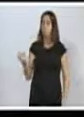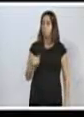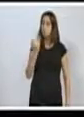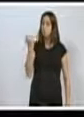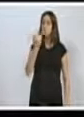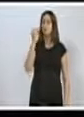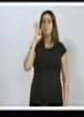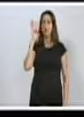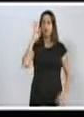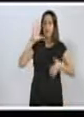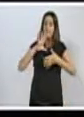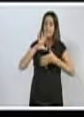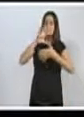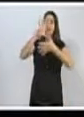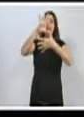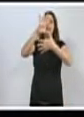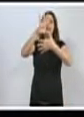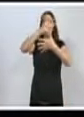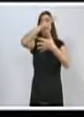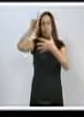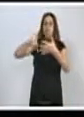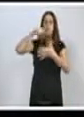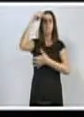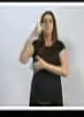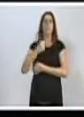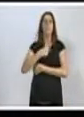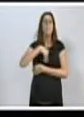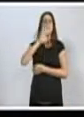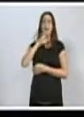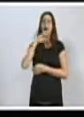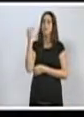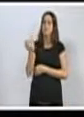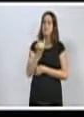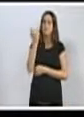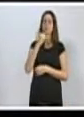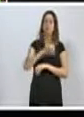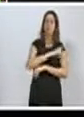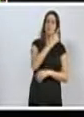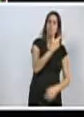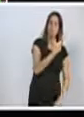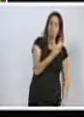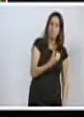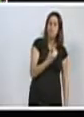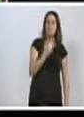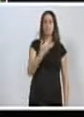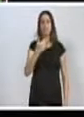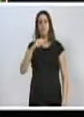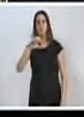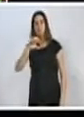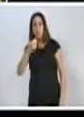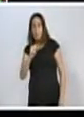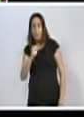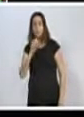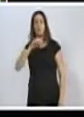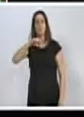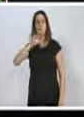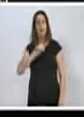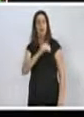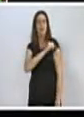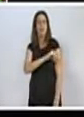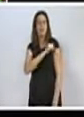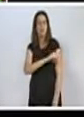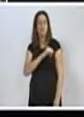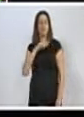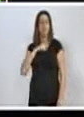das Américas, foi disputado entre os dias 26 e 28 de maio, em Rio de Janeiro. E reuniu mais de 20